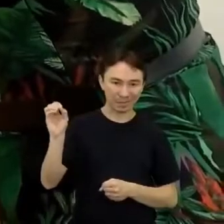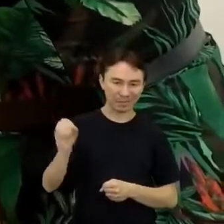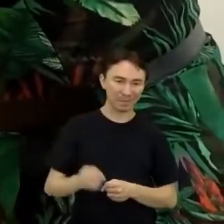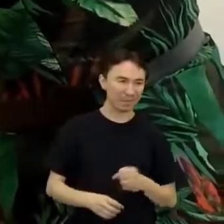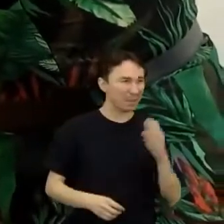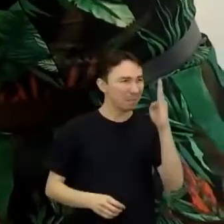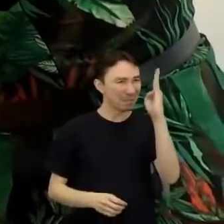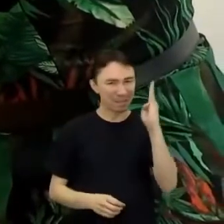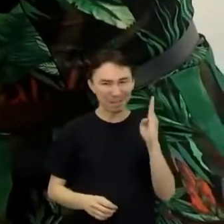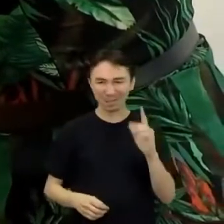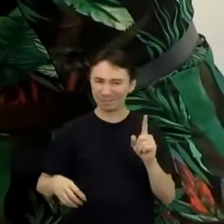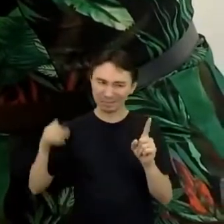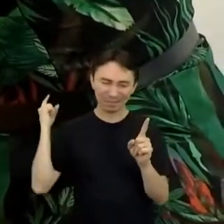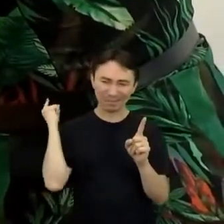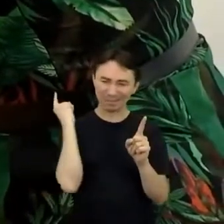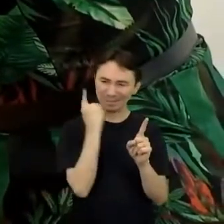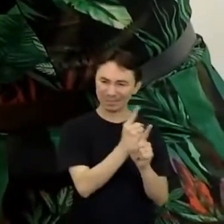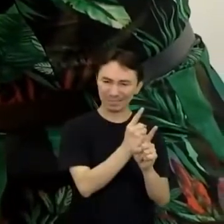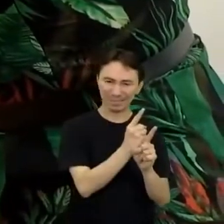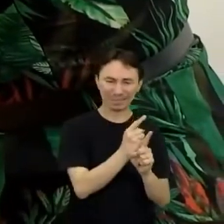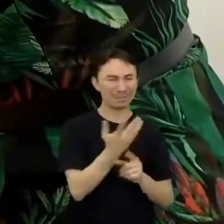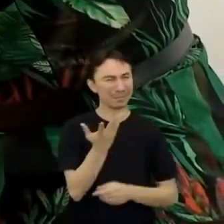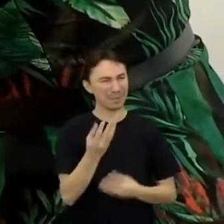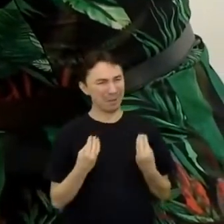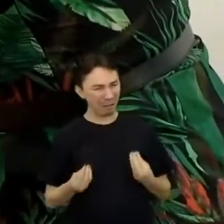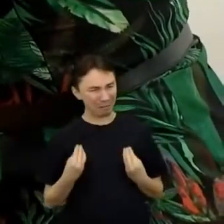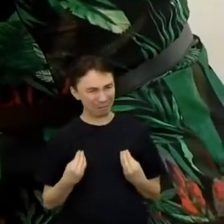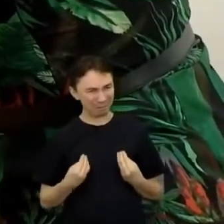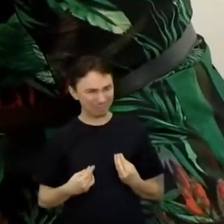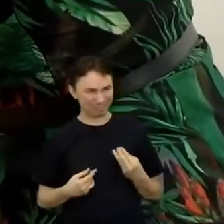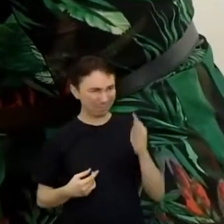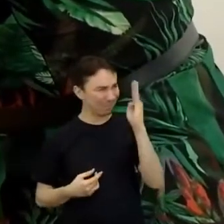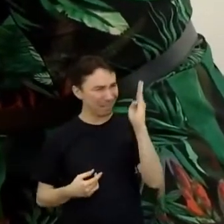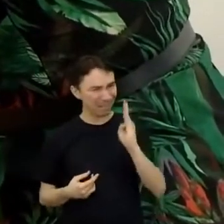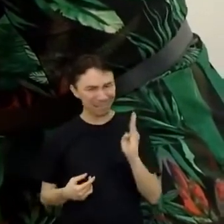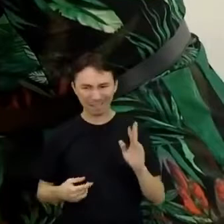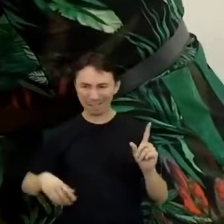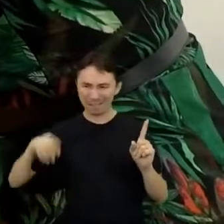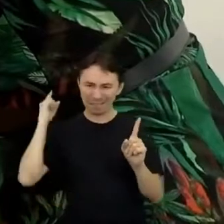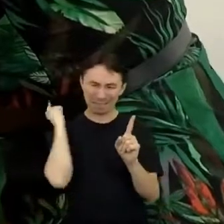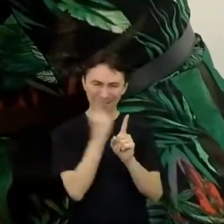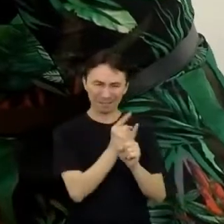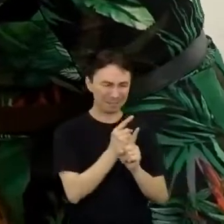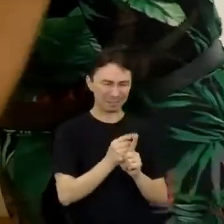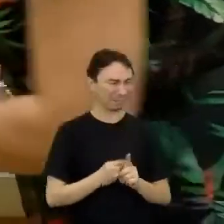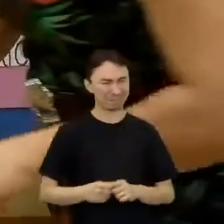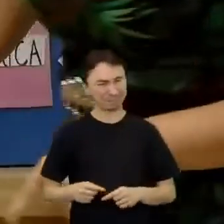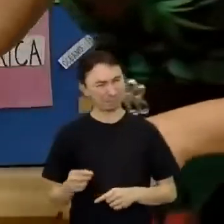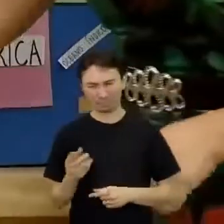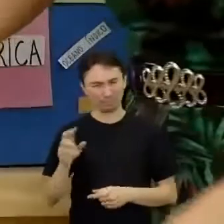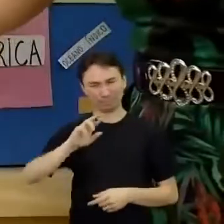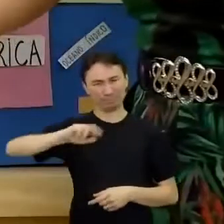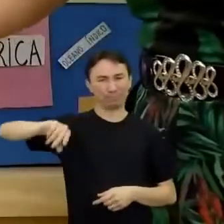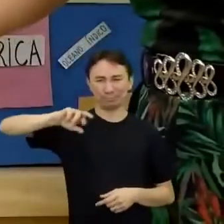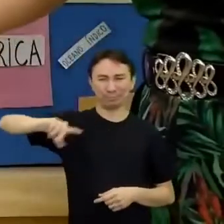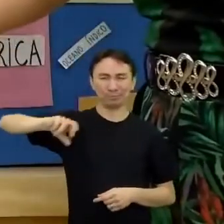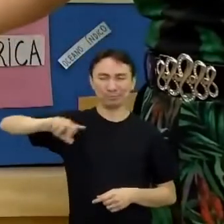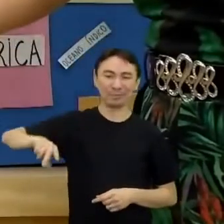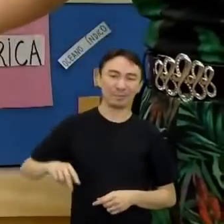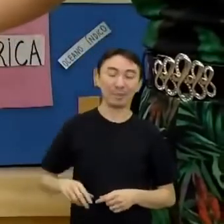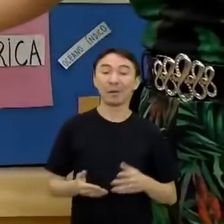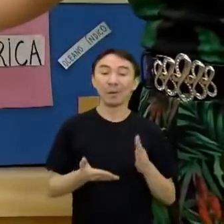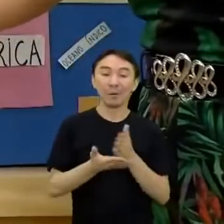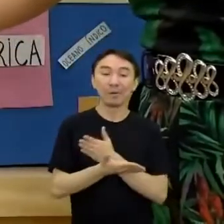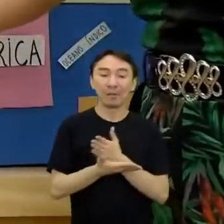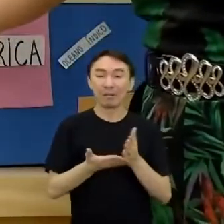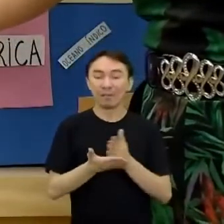assim: ah, pro, negócio é esse aí de descobrimento. Não tem nada de descobrimento. Alguns vão dizer, não foi